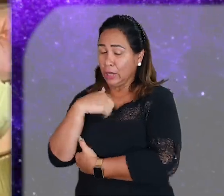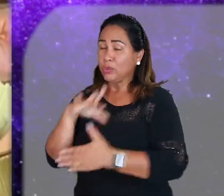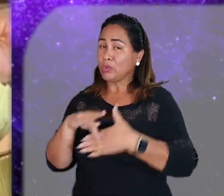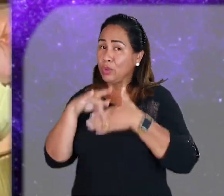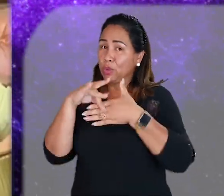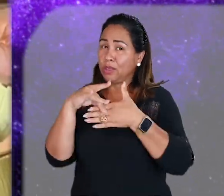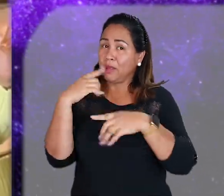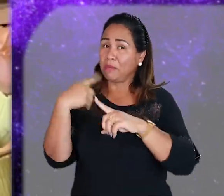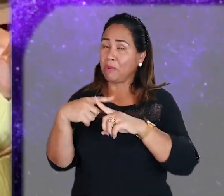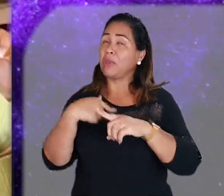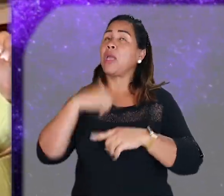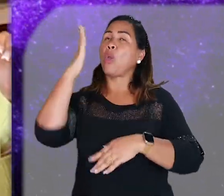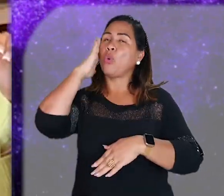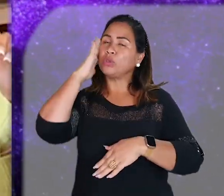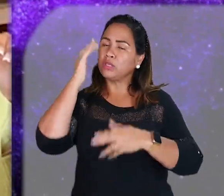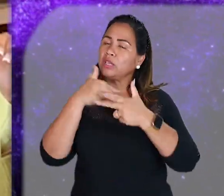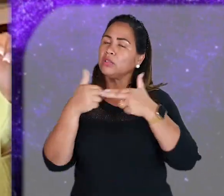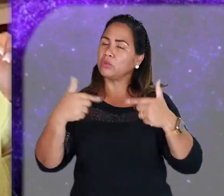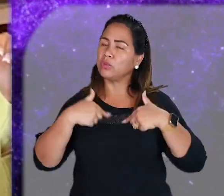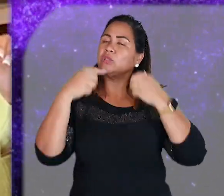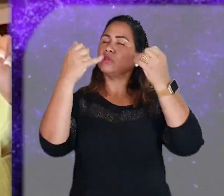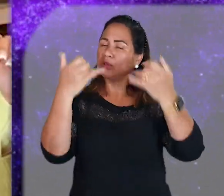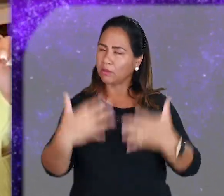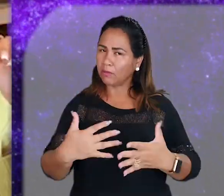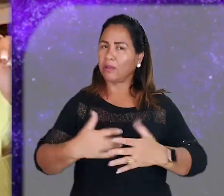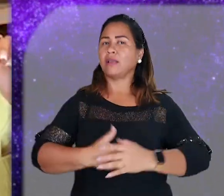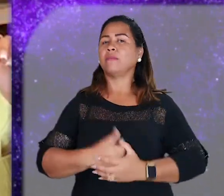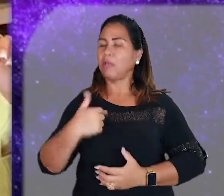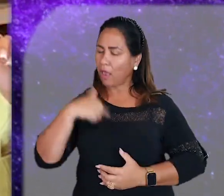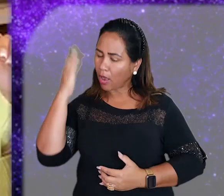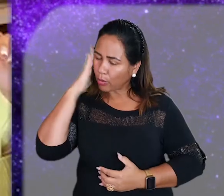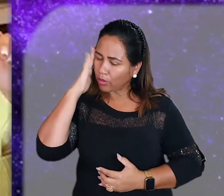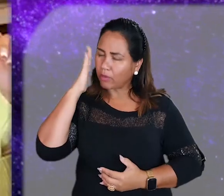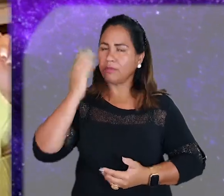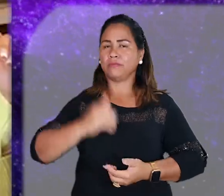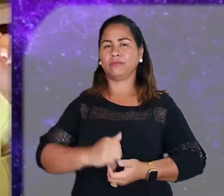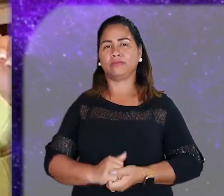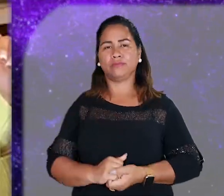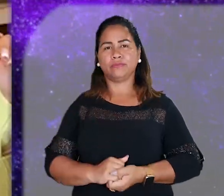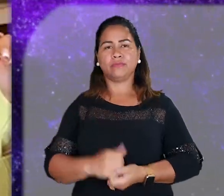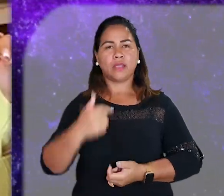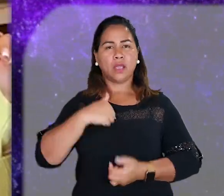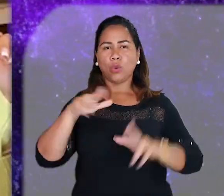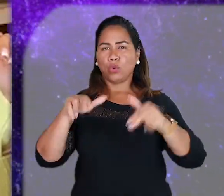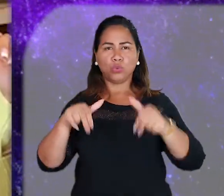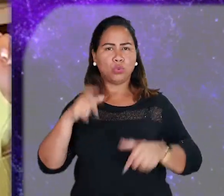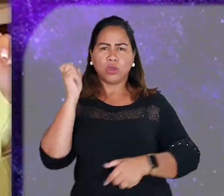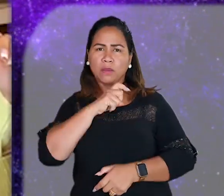Será se eu sou mestra é porque eu sei aquilo que eu estou falando